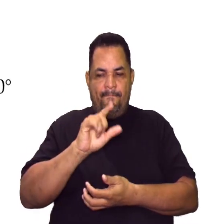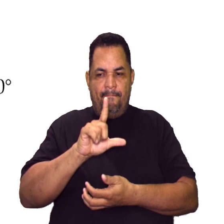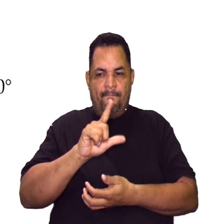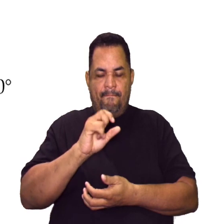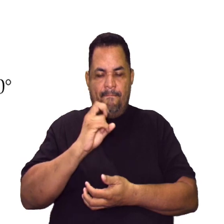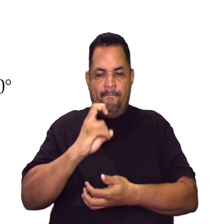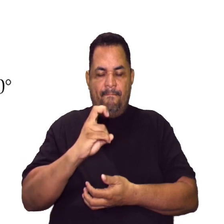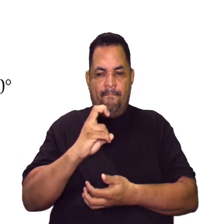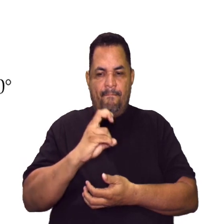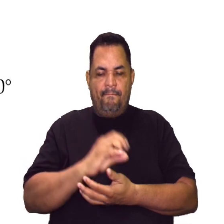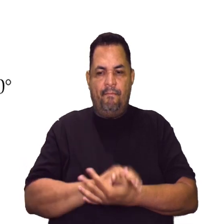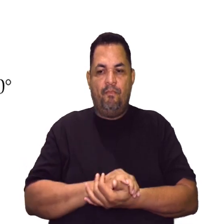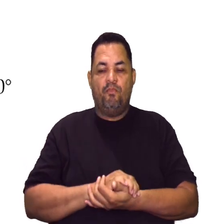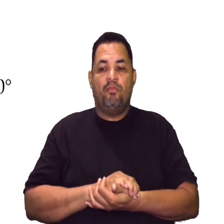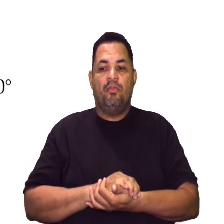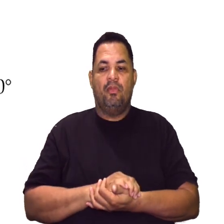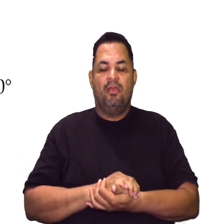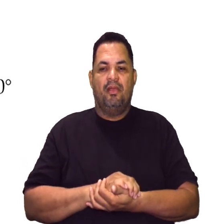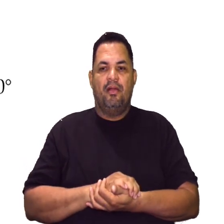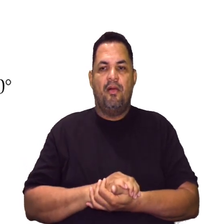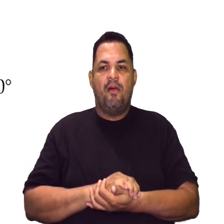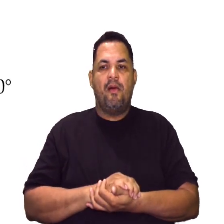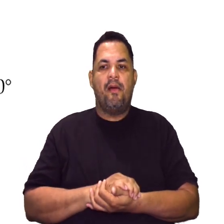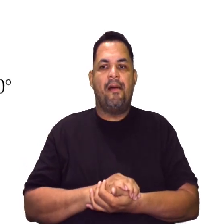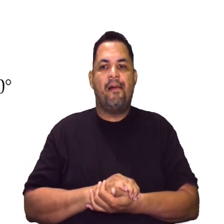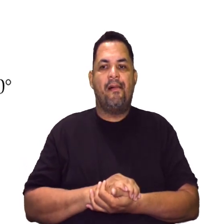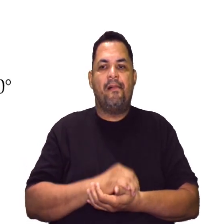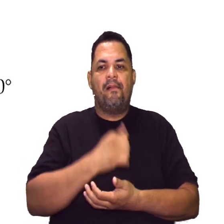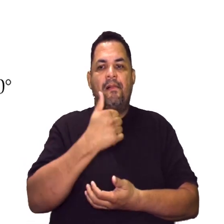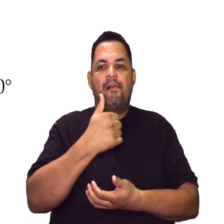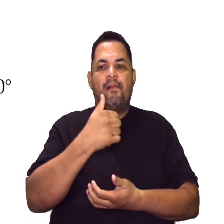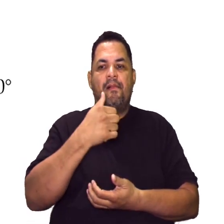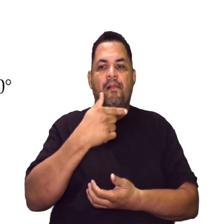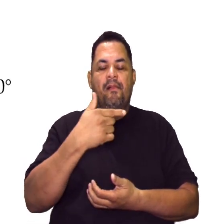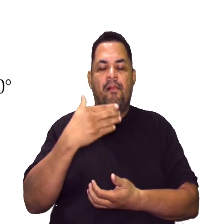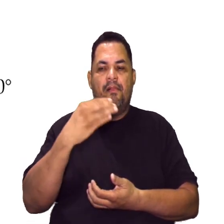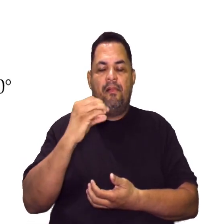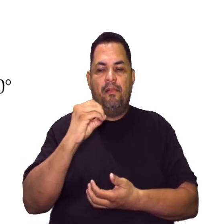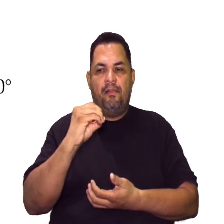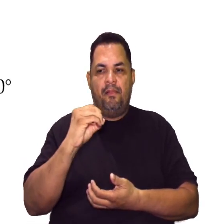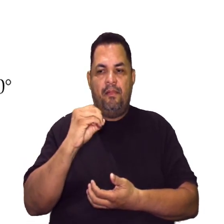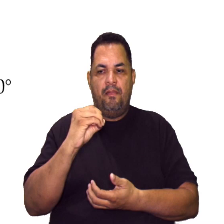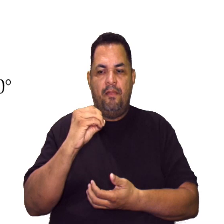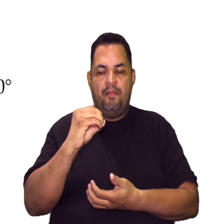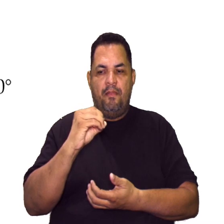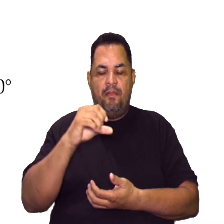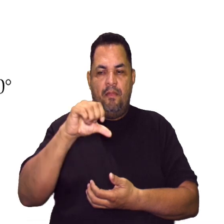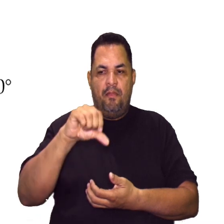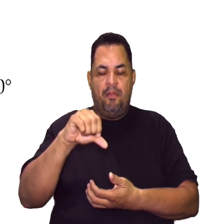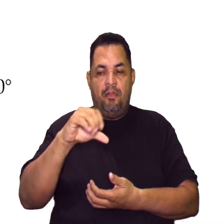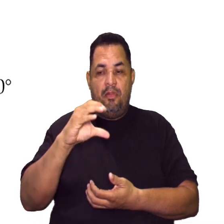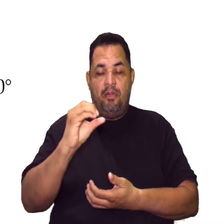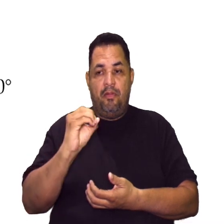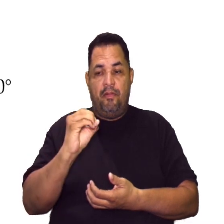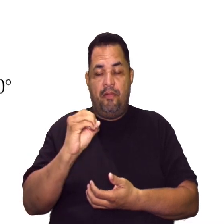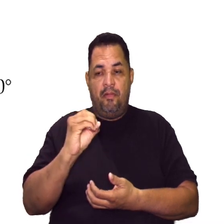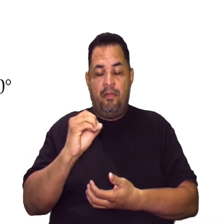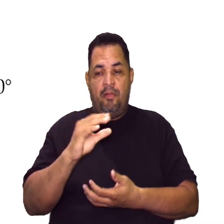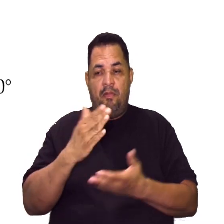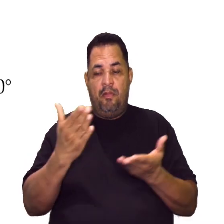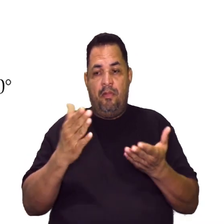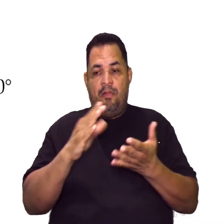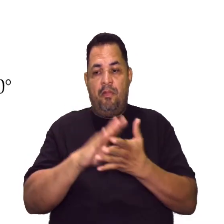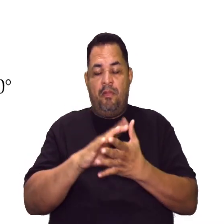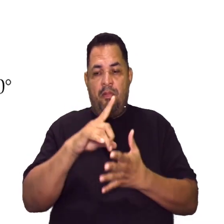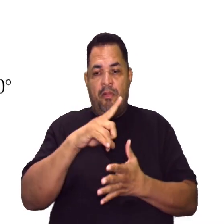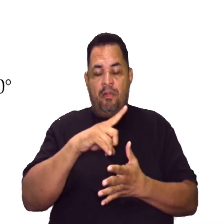PCl5. Olha aí, ângulos de 120 graus e ângulos de 90 graus, considerando